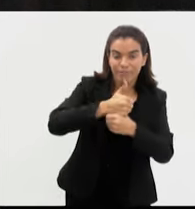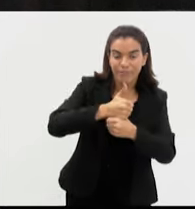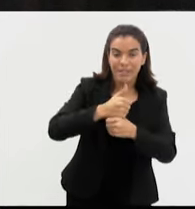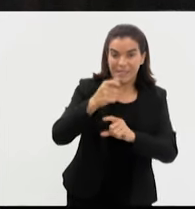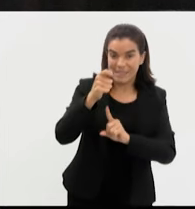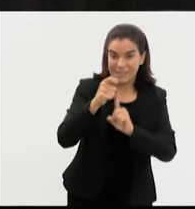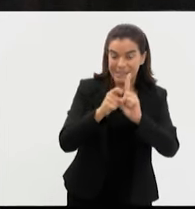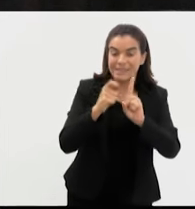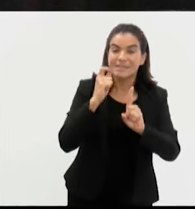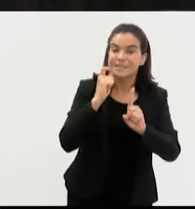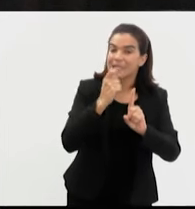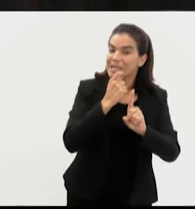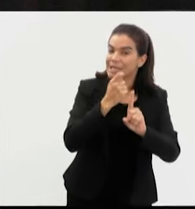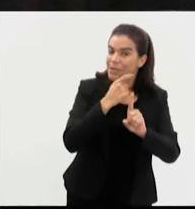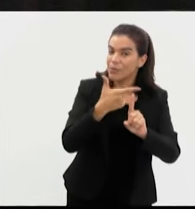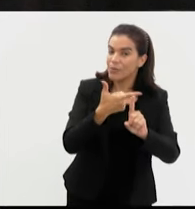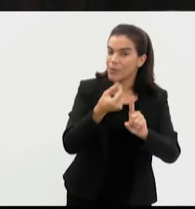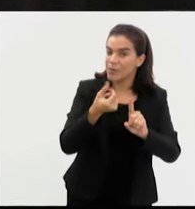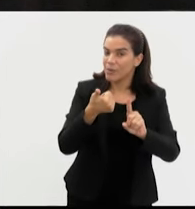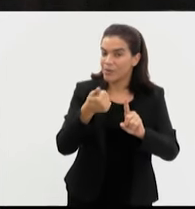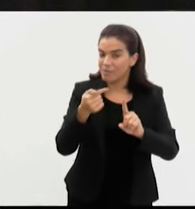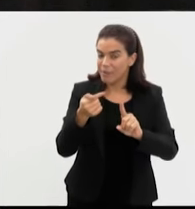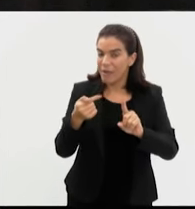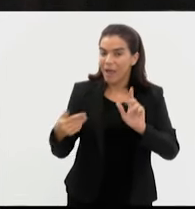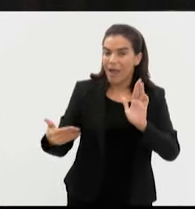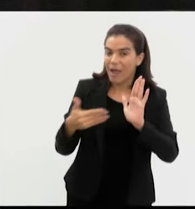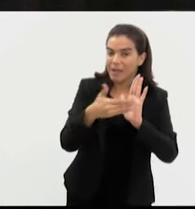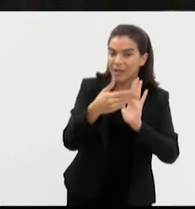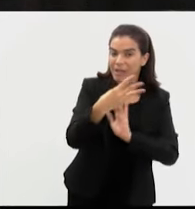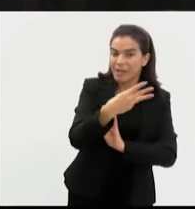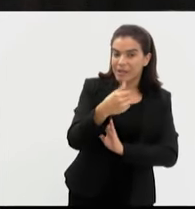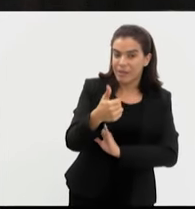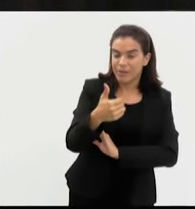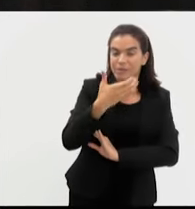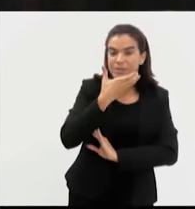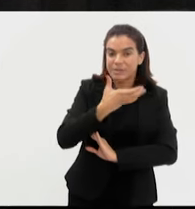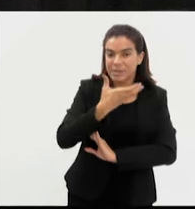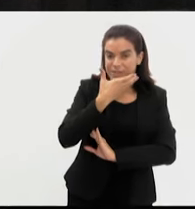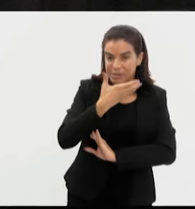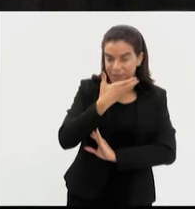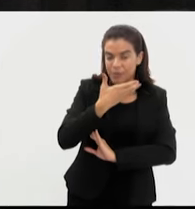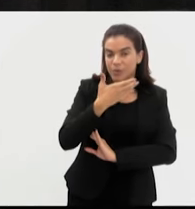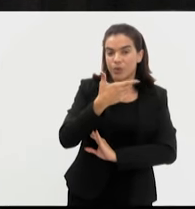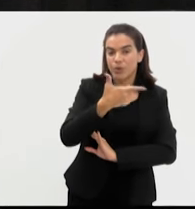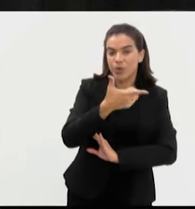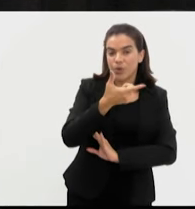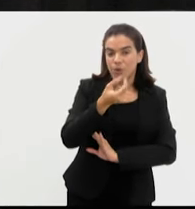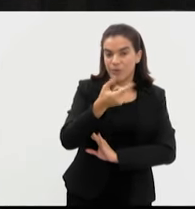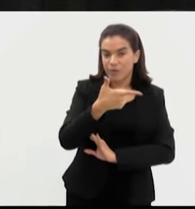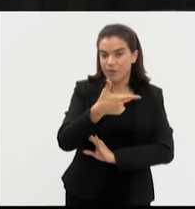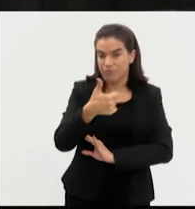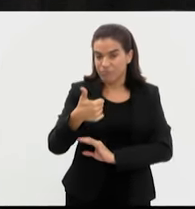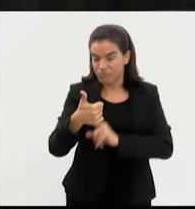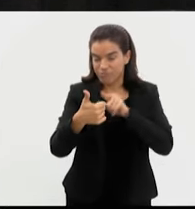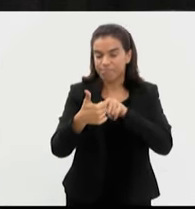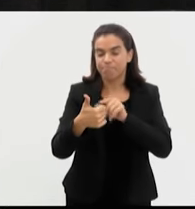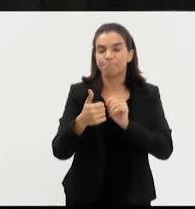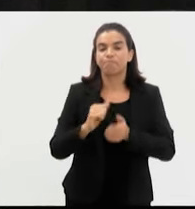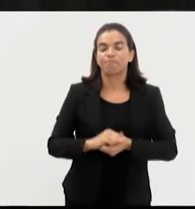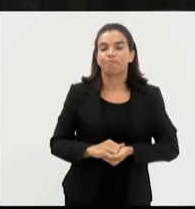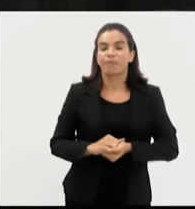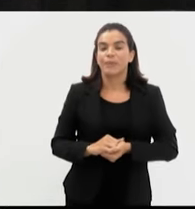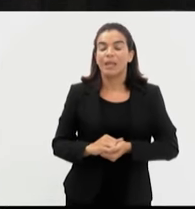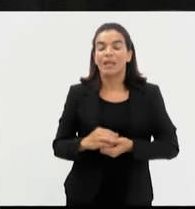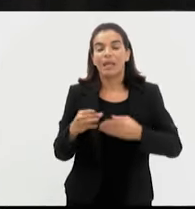de 2017 a 31 de dezembro de 2021 e essa